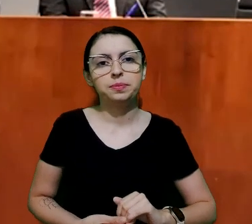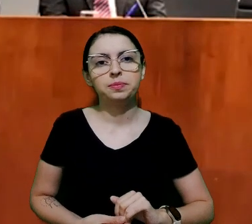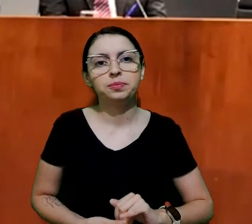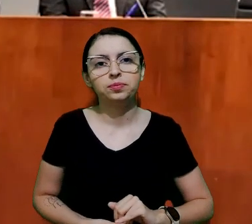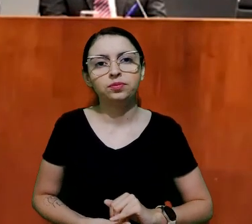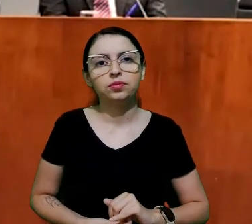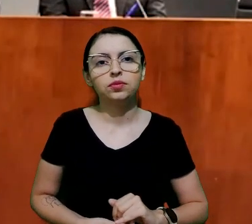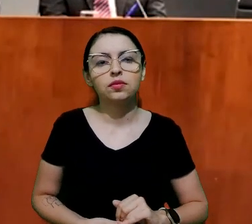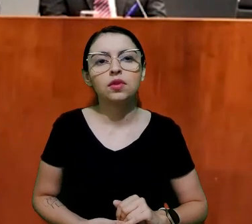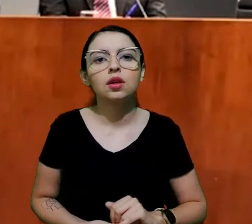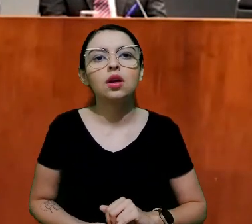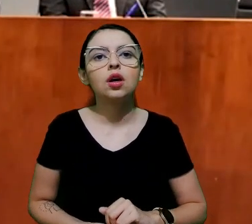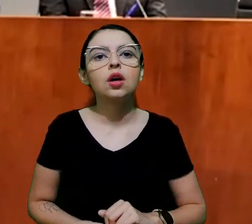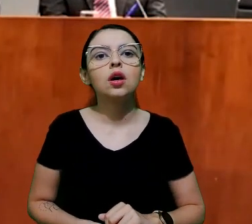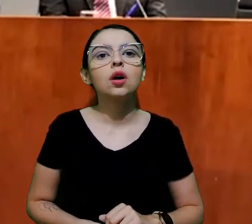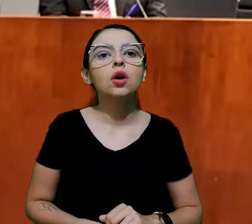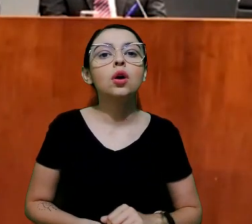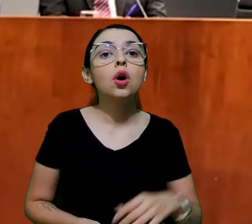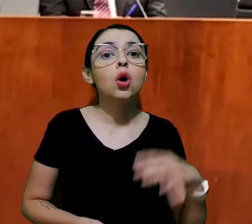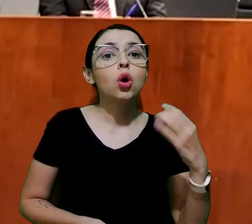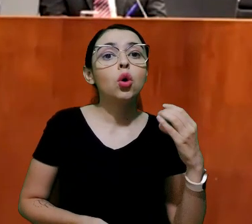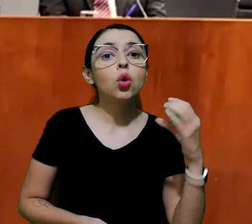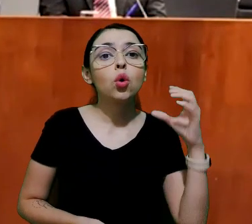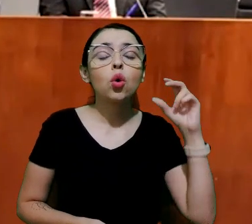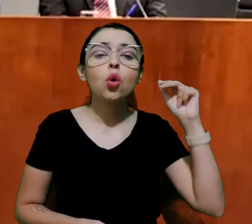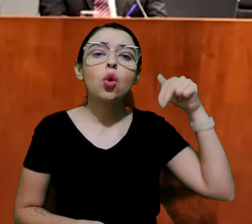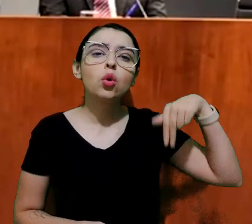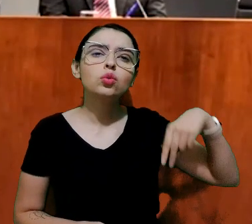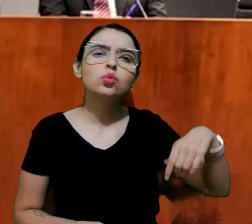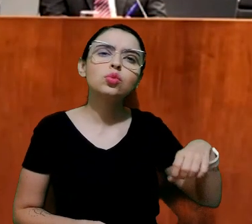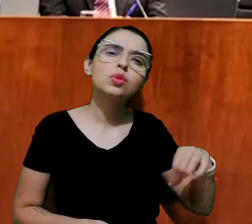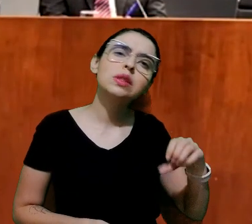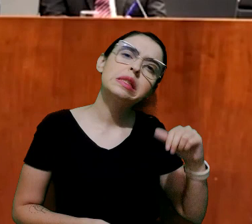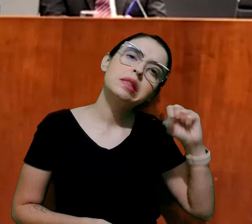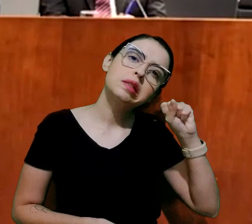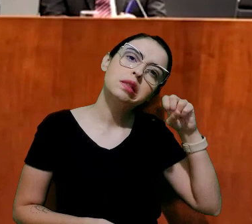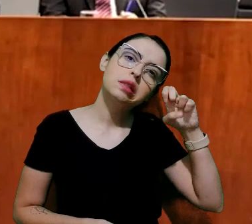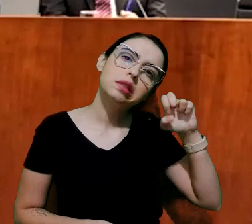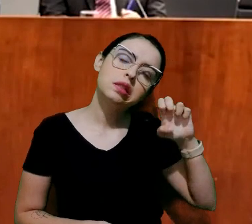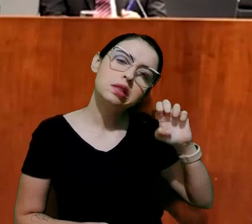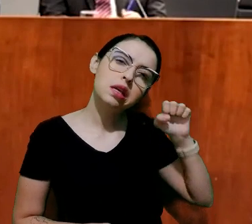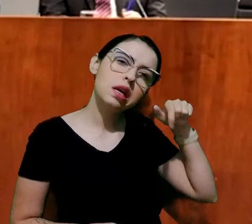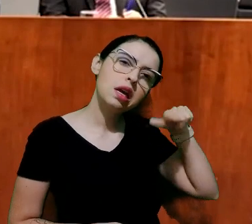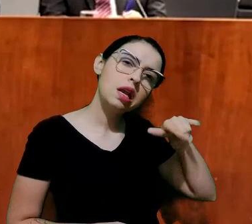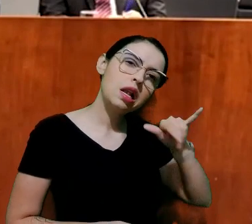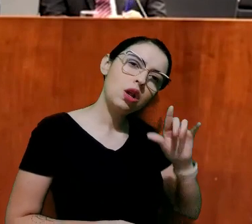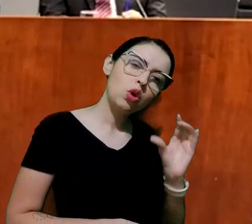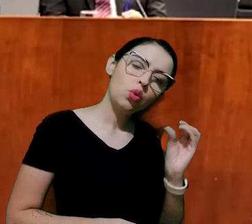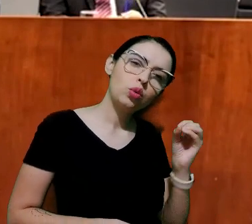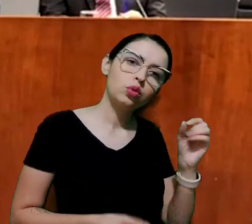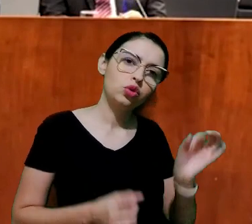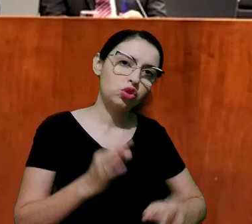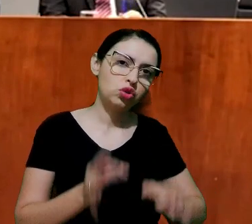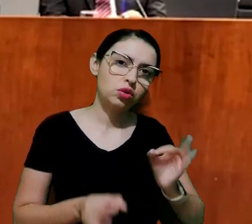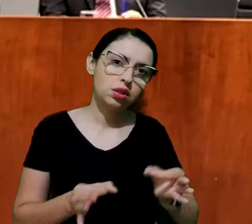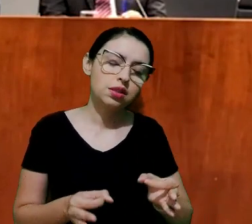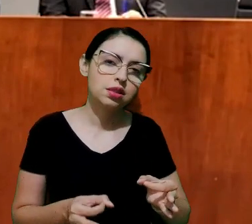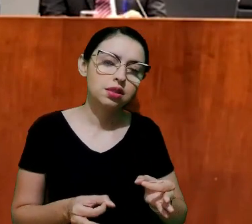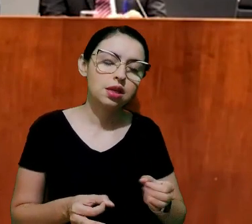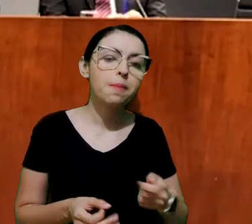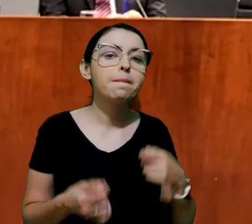do Conselho Nacional de Justiça, quando determina o que os registradores podem ou não